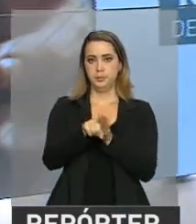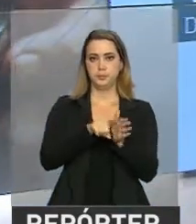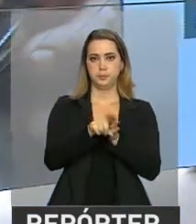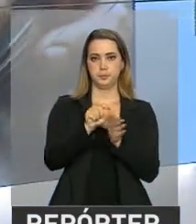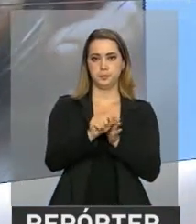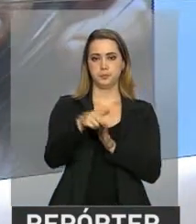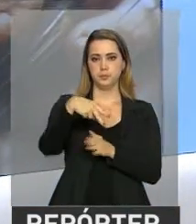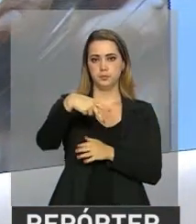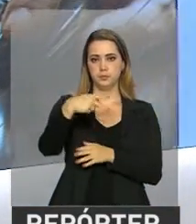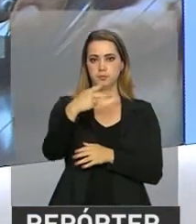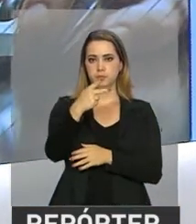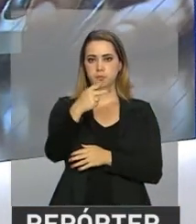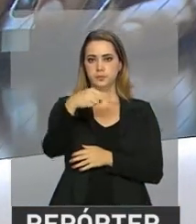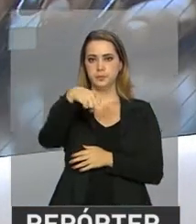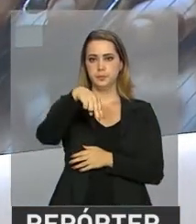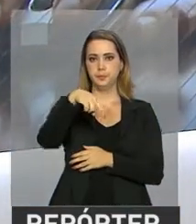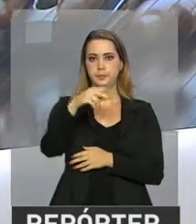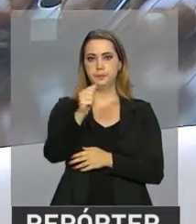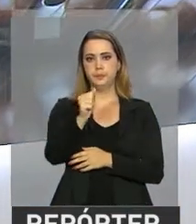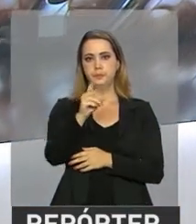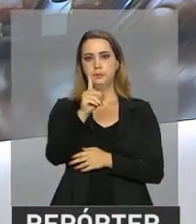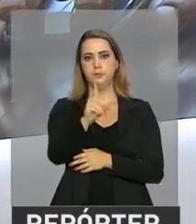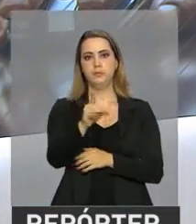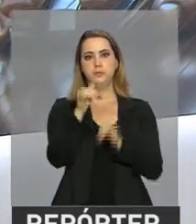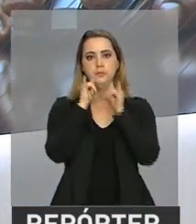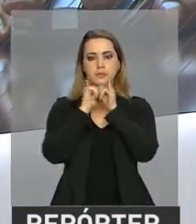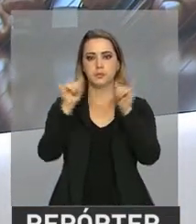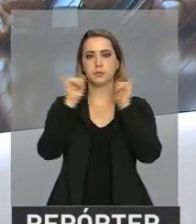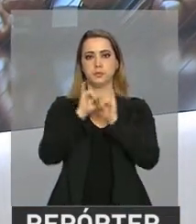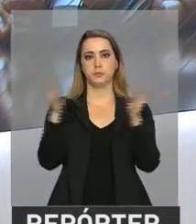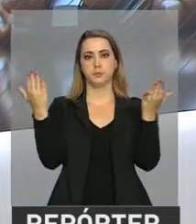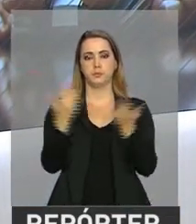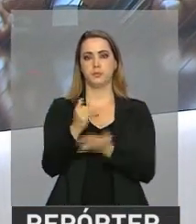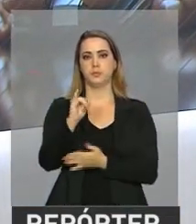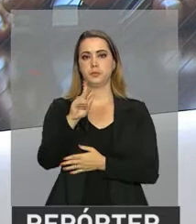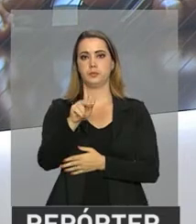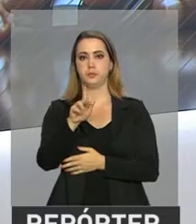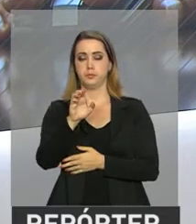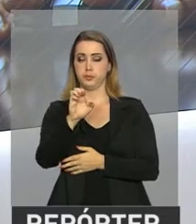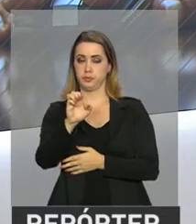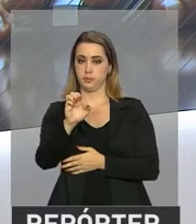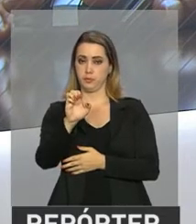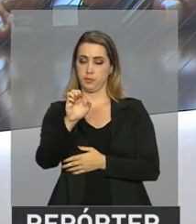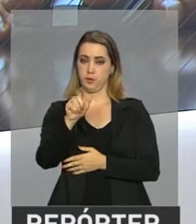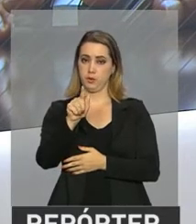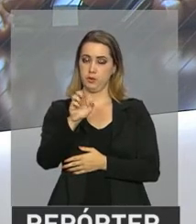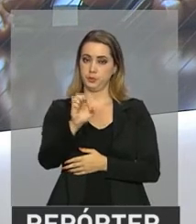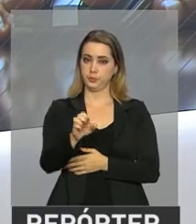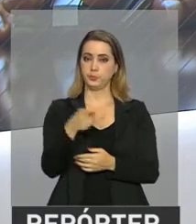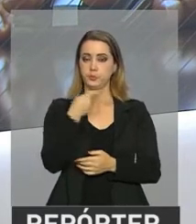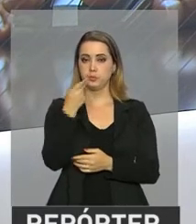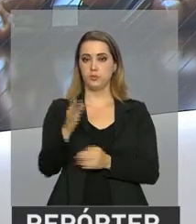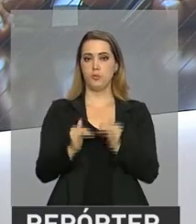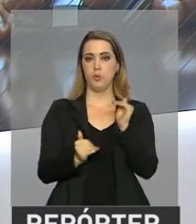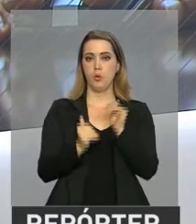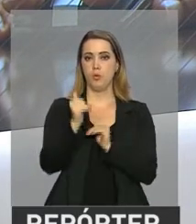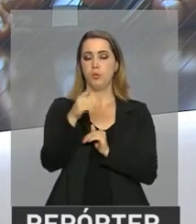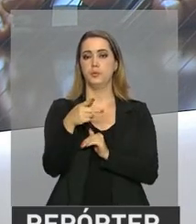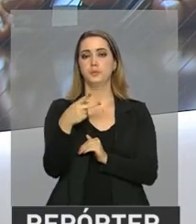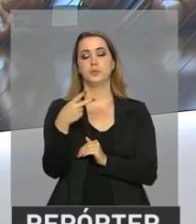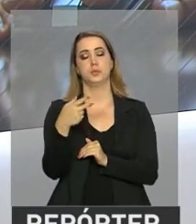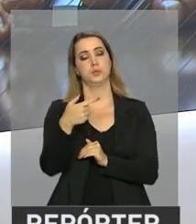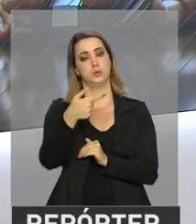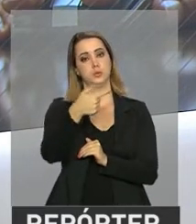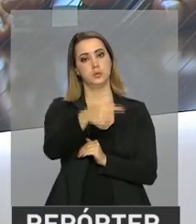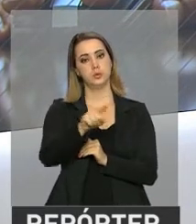divulgada hoje pelo ibge é e os números estão aqui no telão esse volume representa um aumento de 7,1 por cento